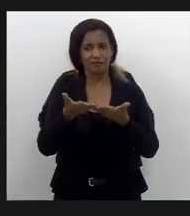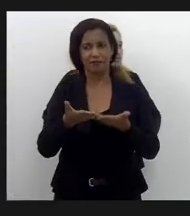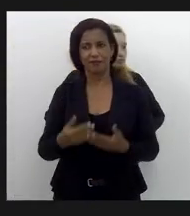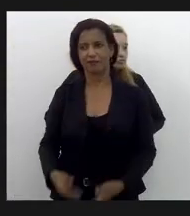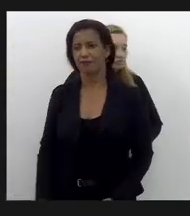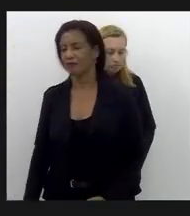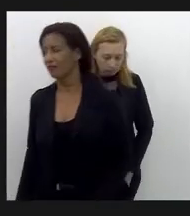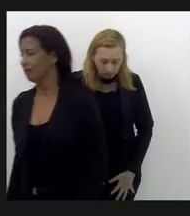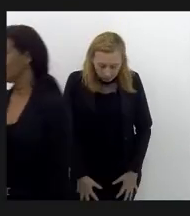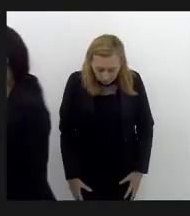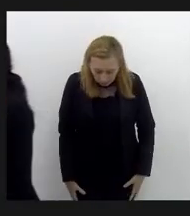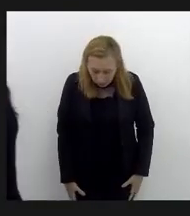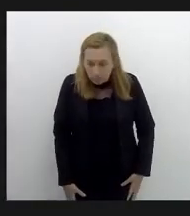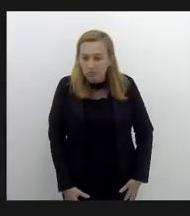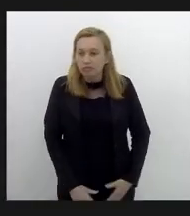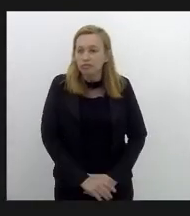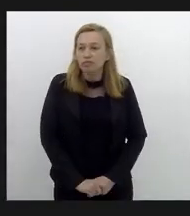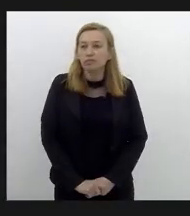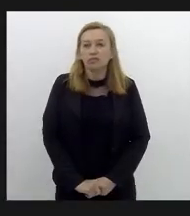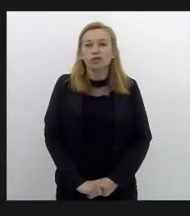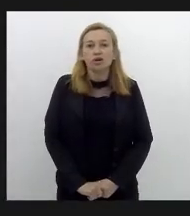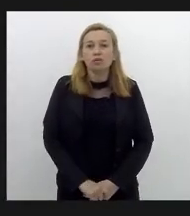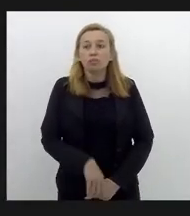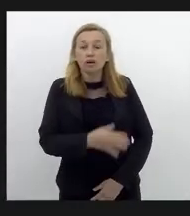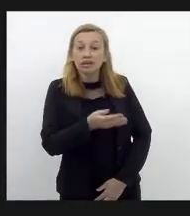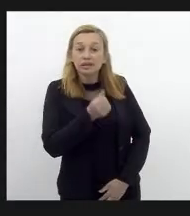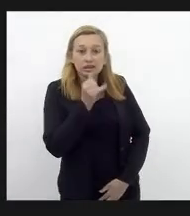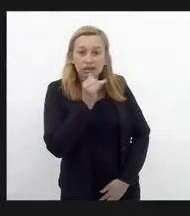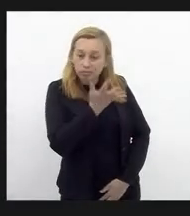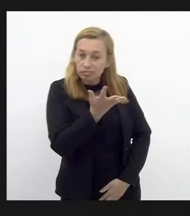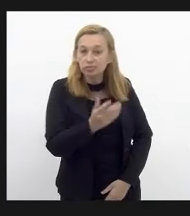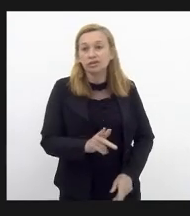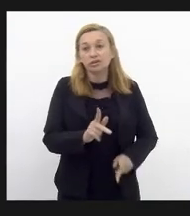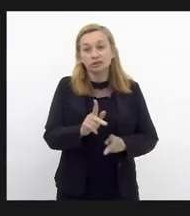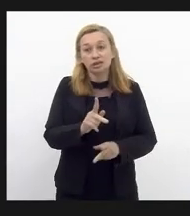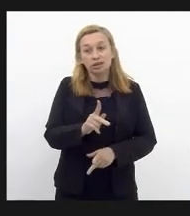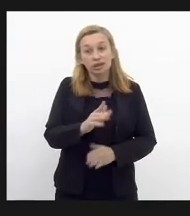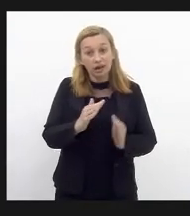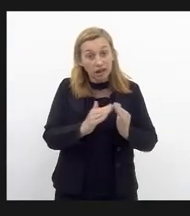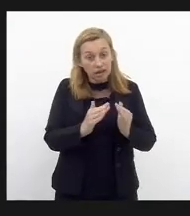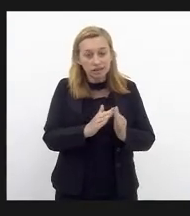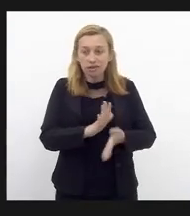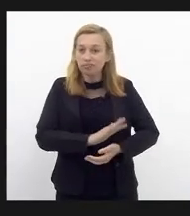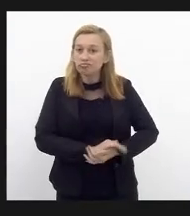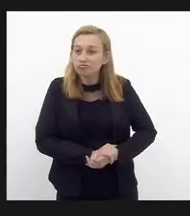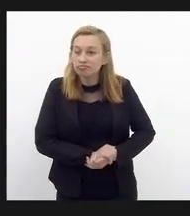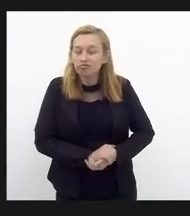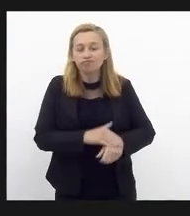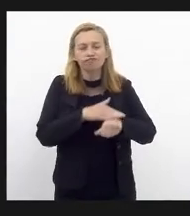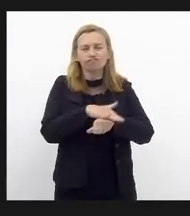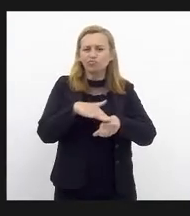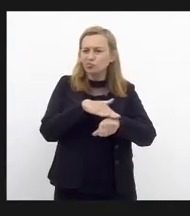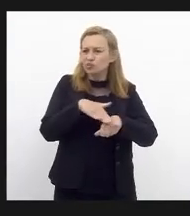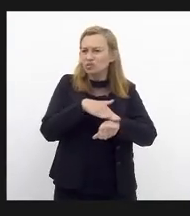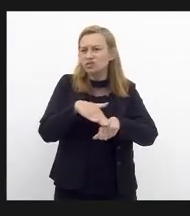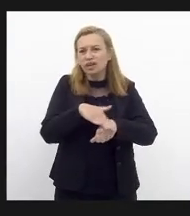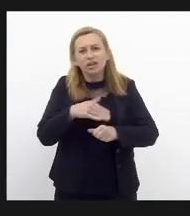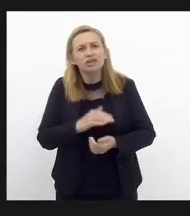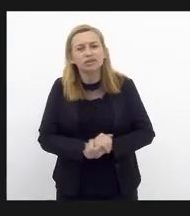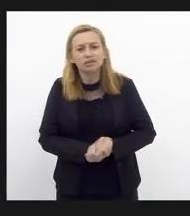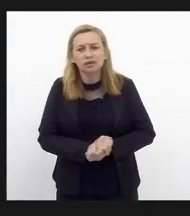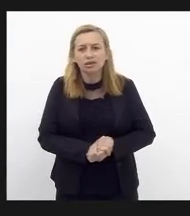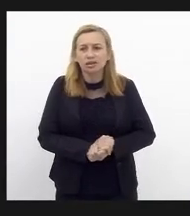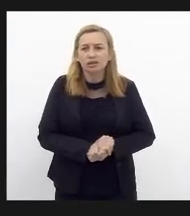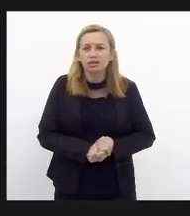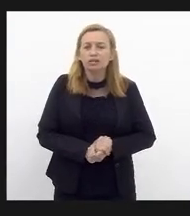um exemplo nessa casa de maestria, de conversas, de